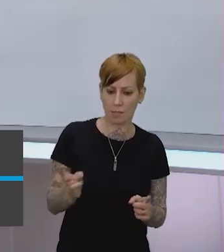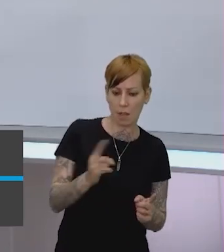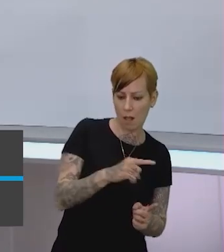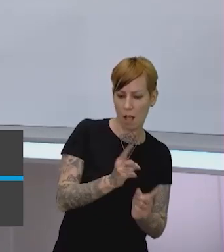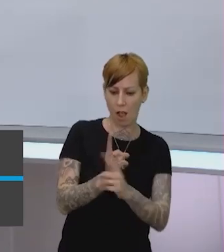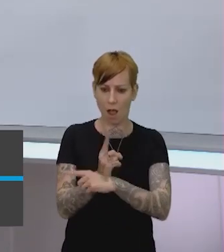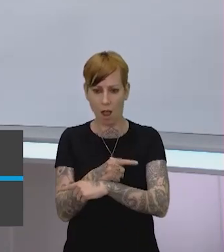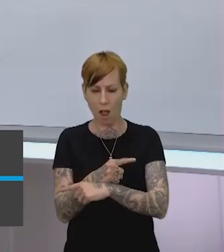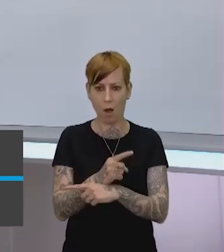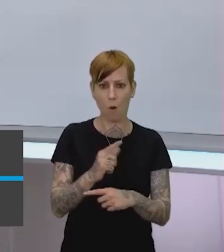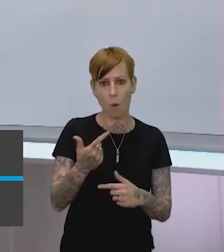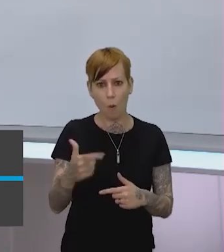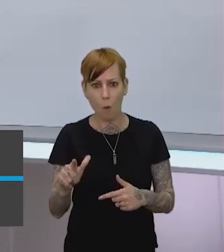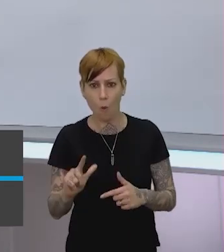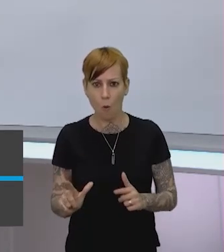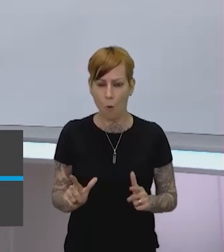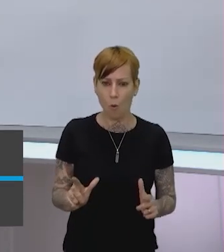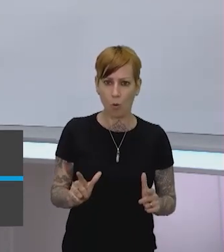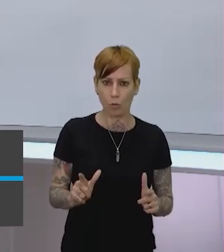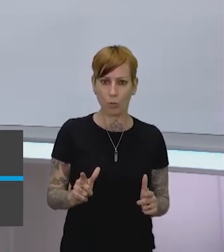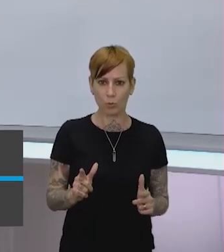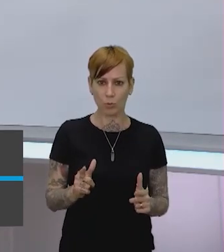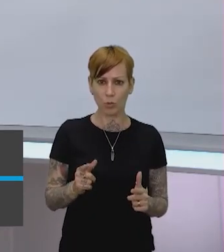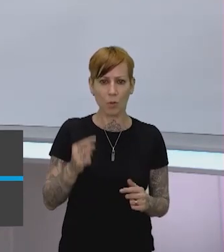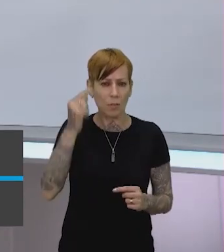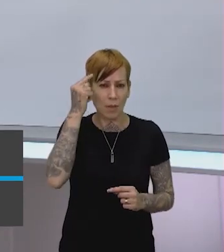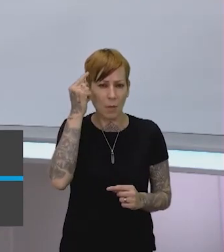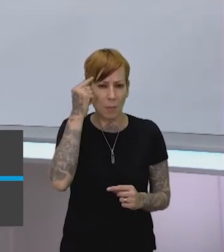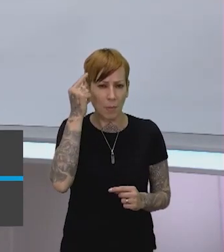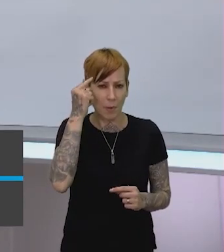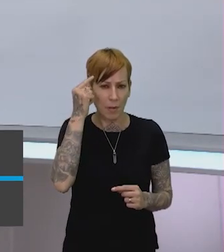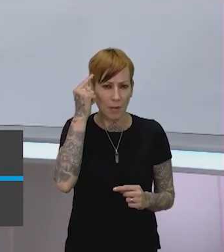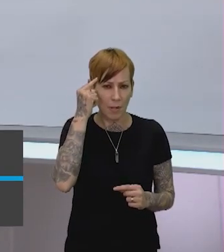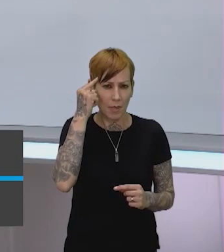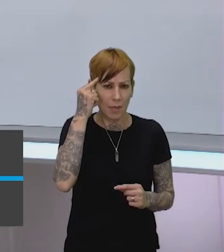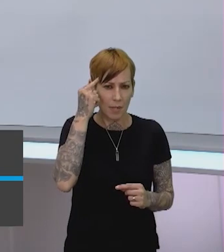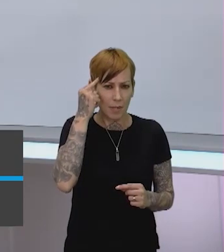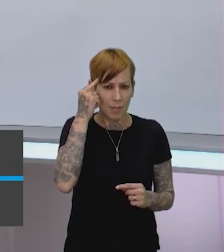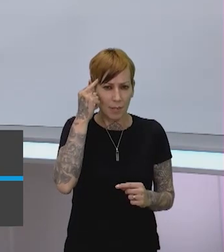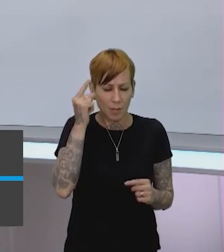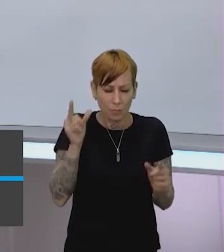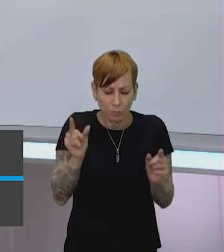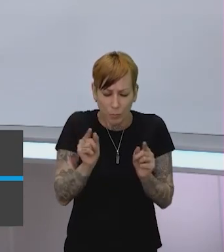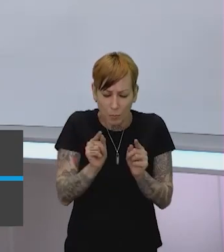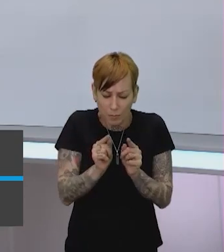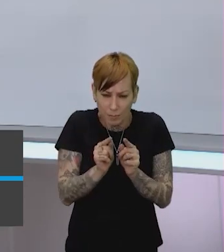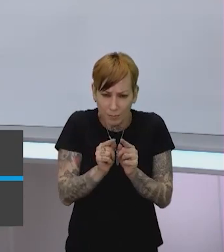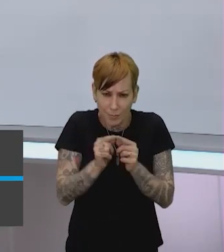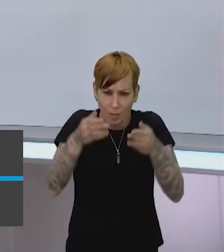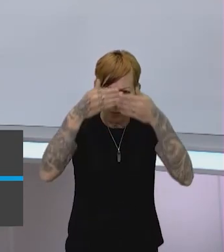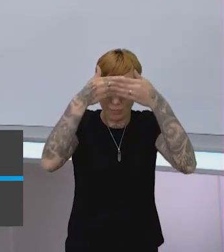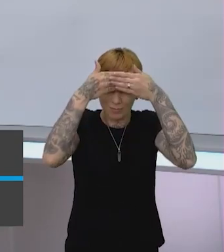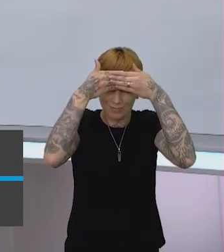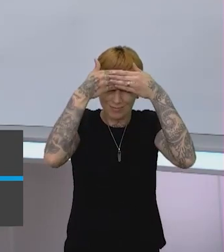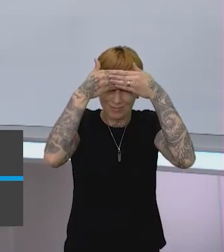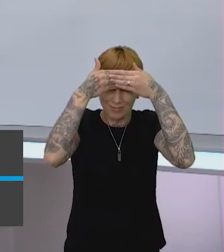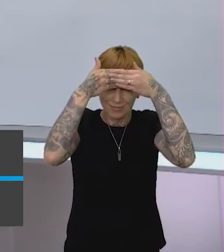é aquilo outro. E esse é um pensamento que, de certa forma, é limitante, né?